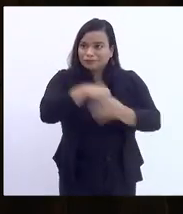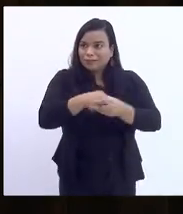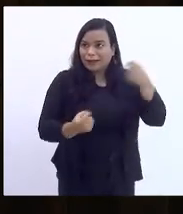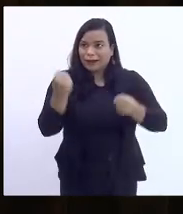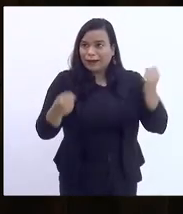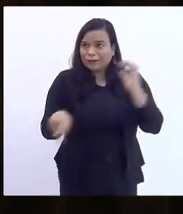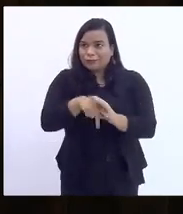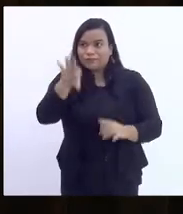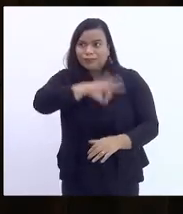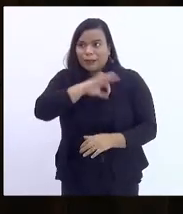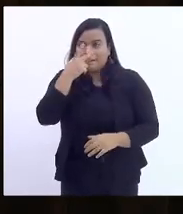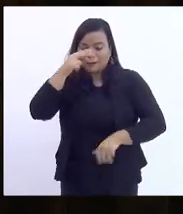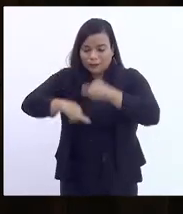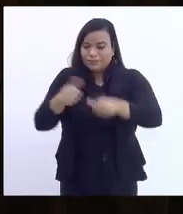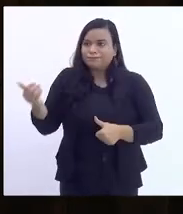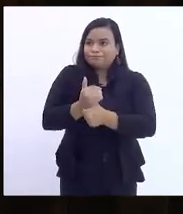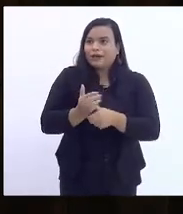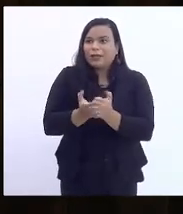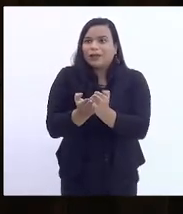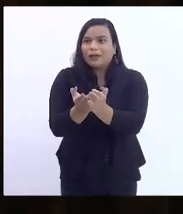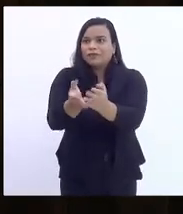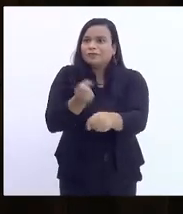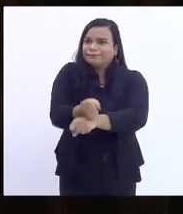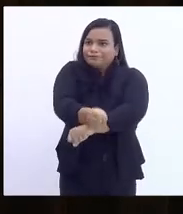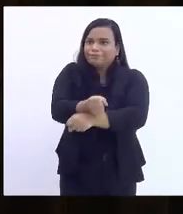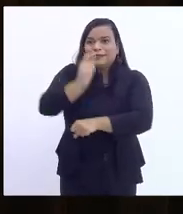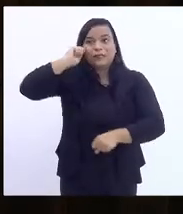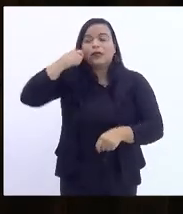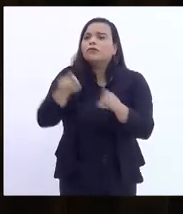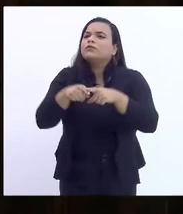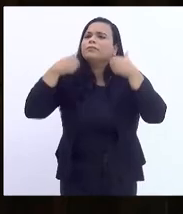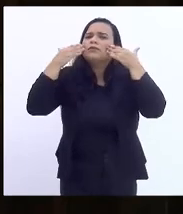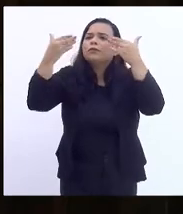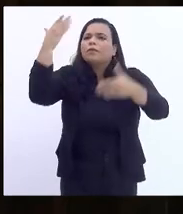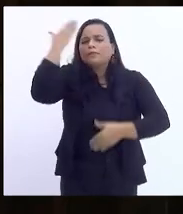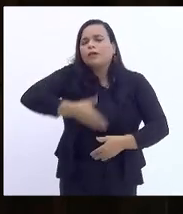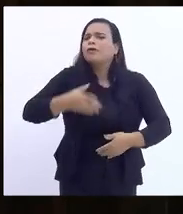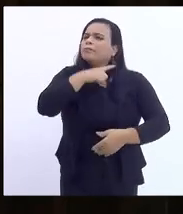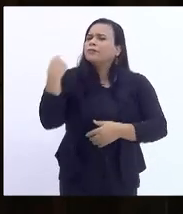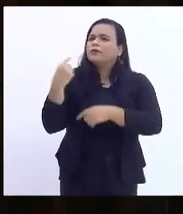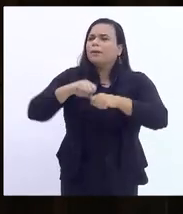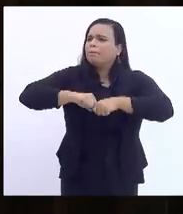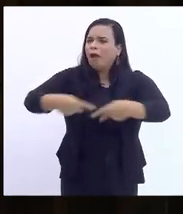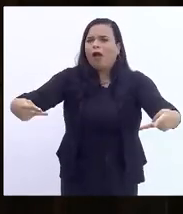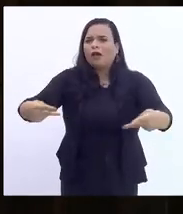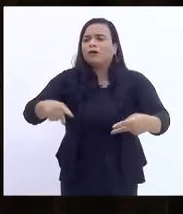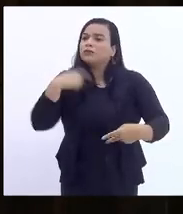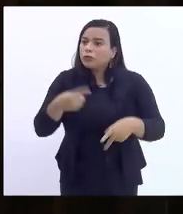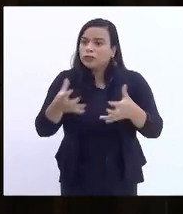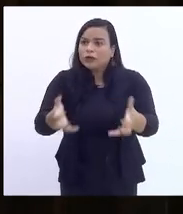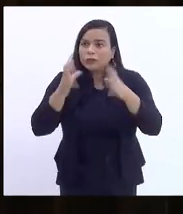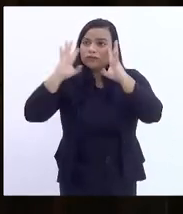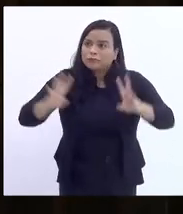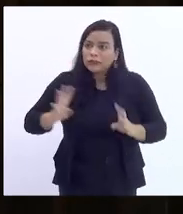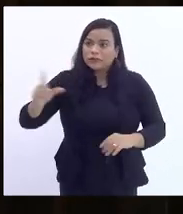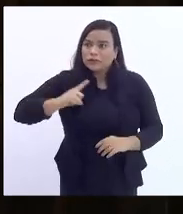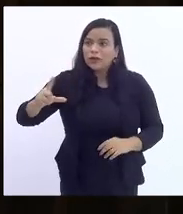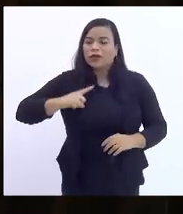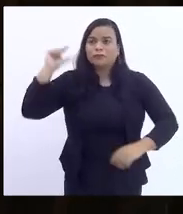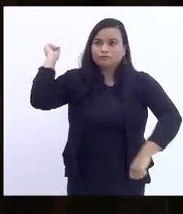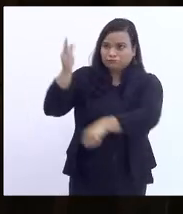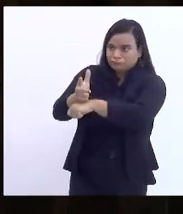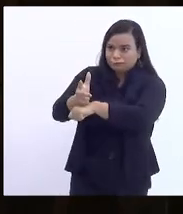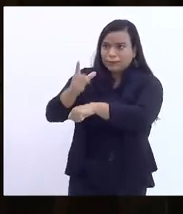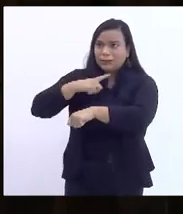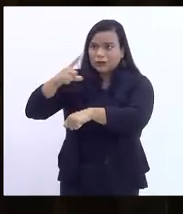novos navios Negreiros mas também nas estatísticas de morte então a gente é a agenda a gente quer que se tenha câmera